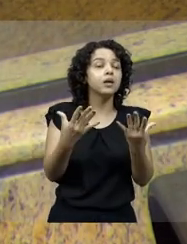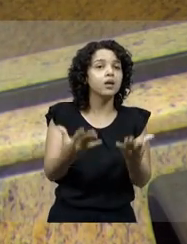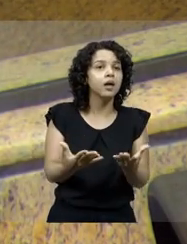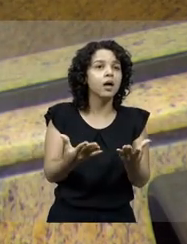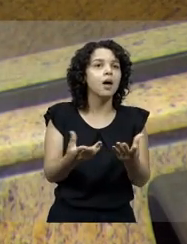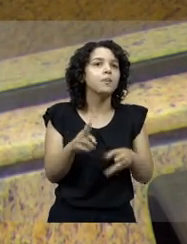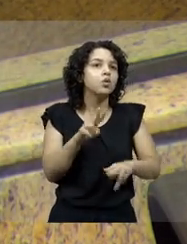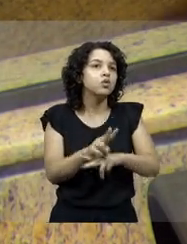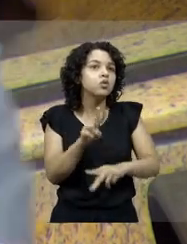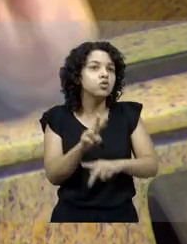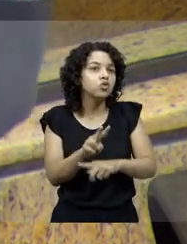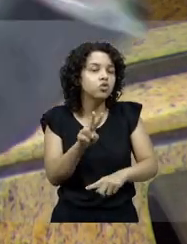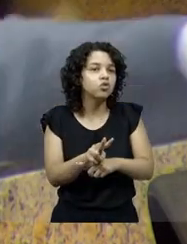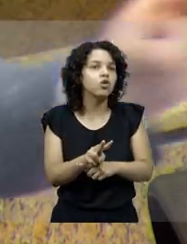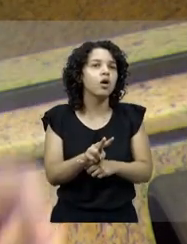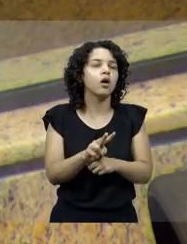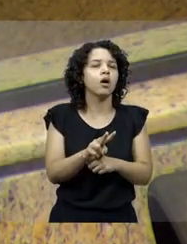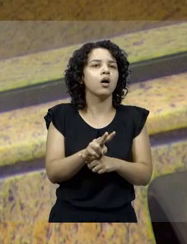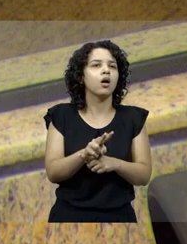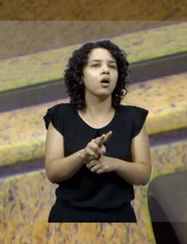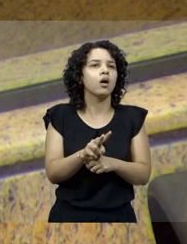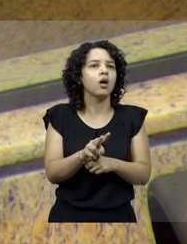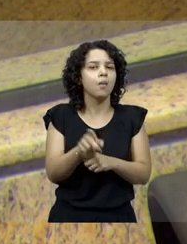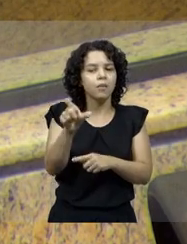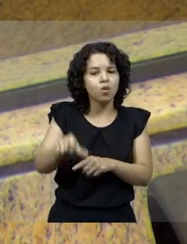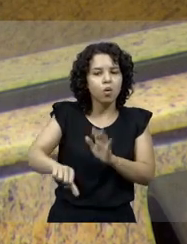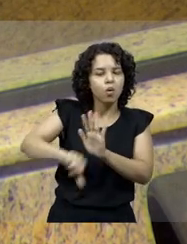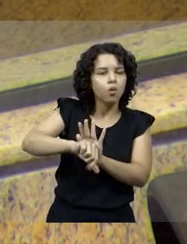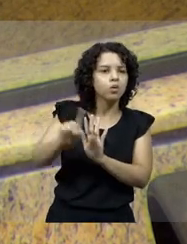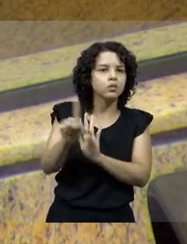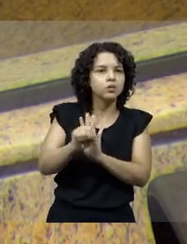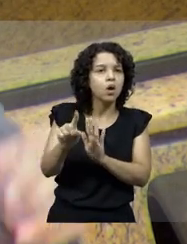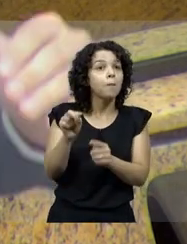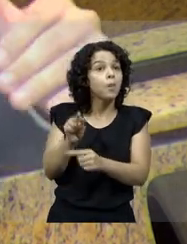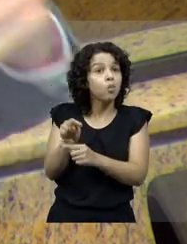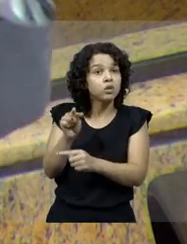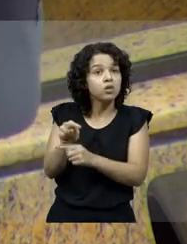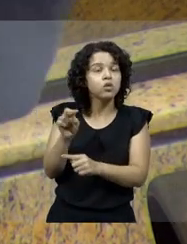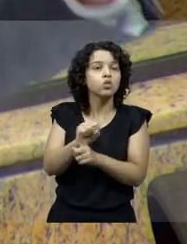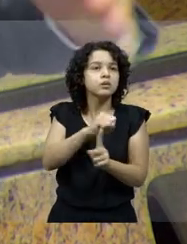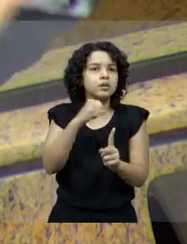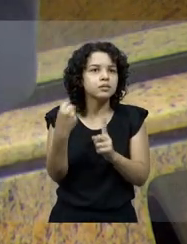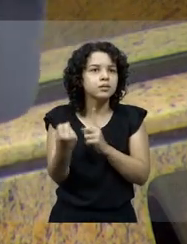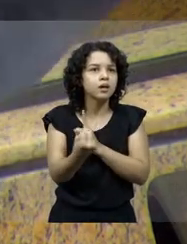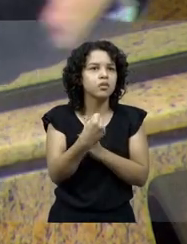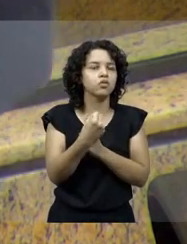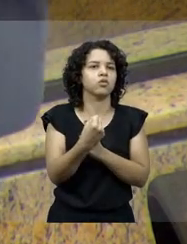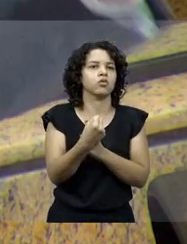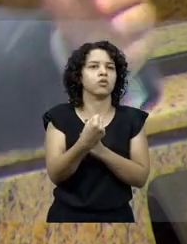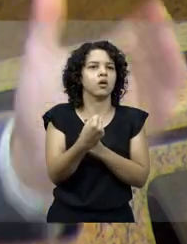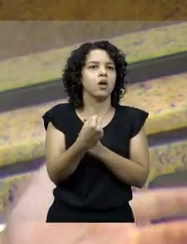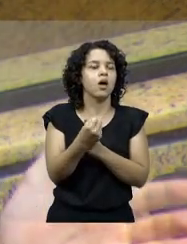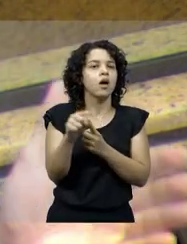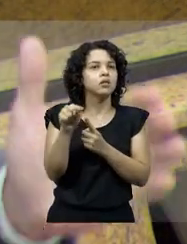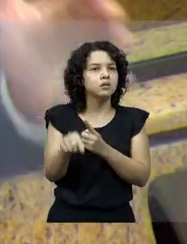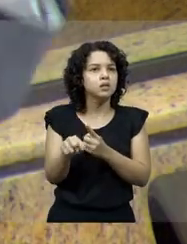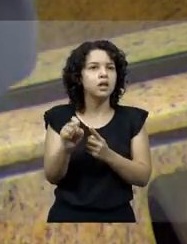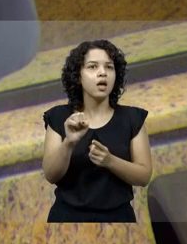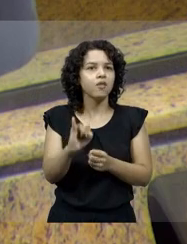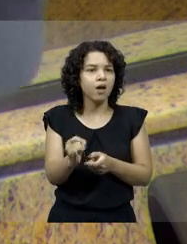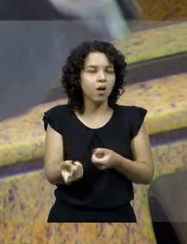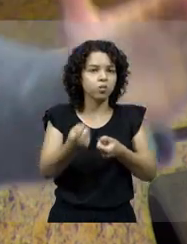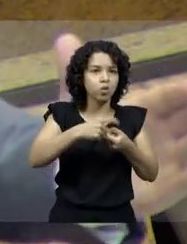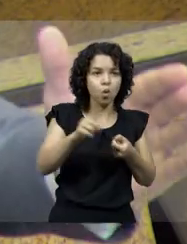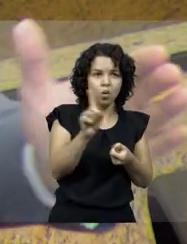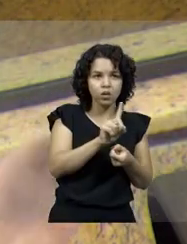delinquente, mas para proteger a sociedade do delinquente, primeiramente. Aí, se vai recuperar o delinquente ou não, é